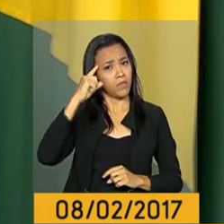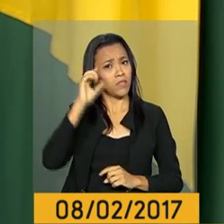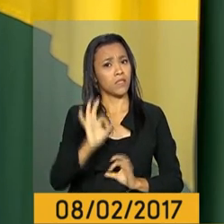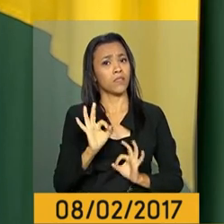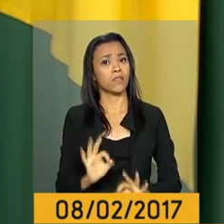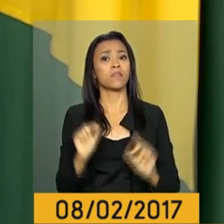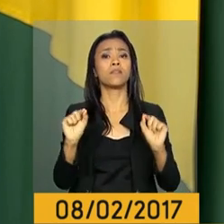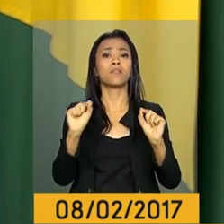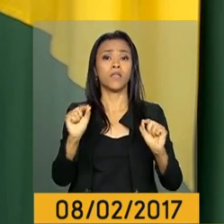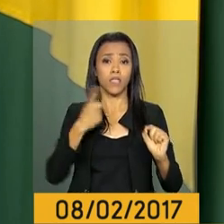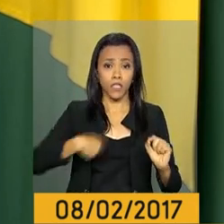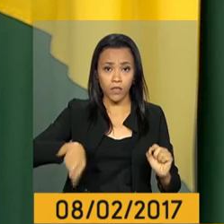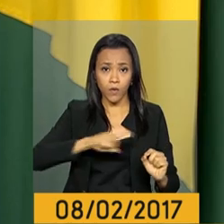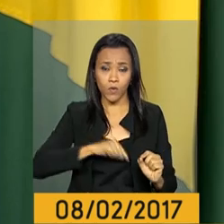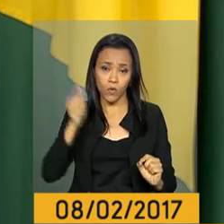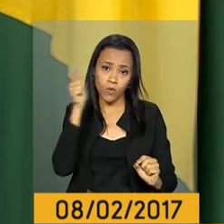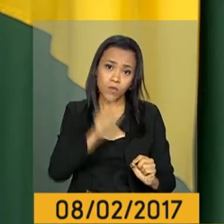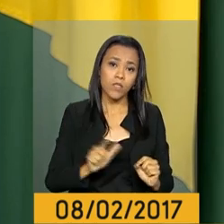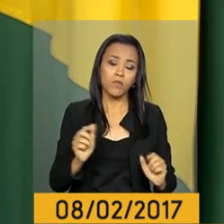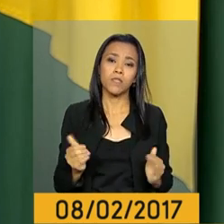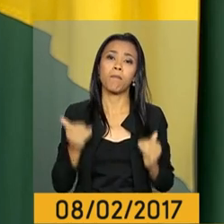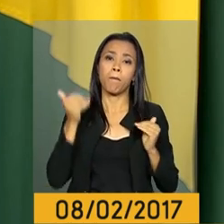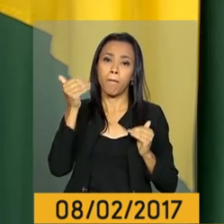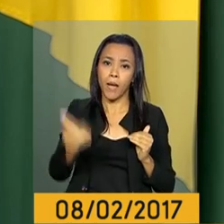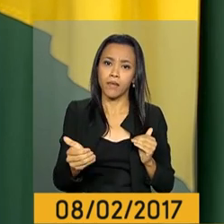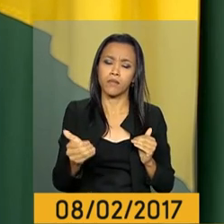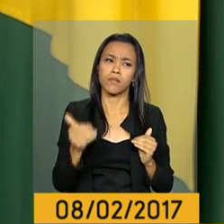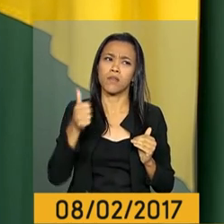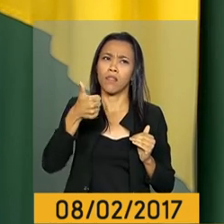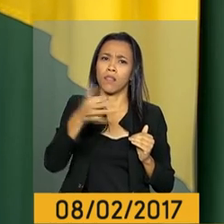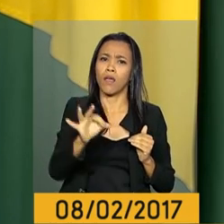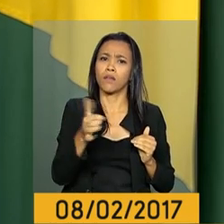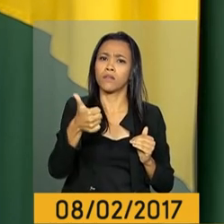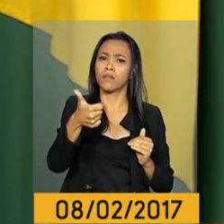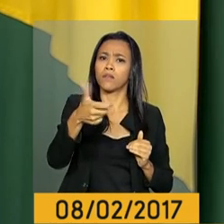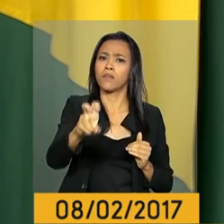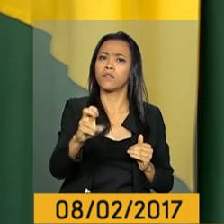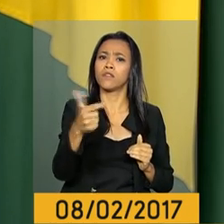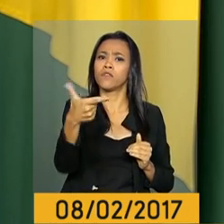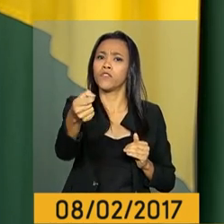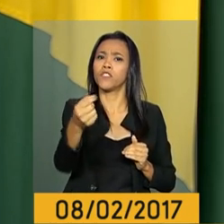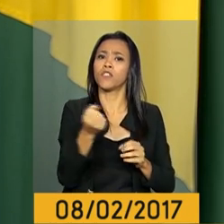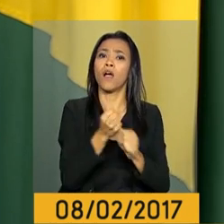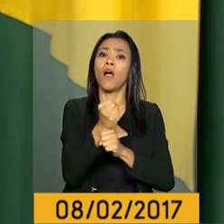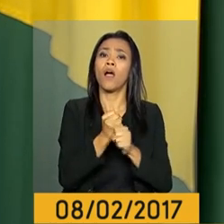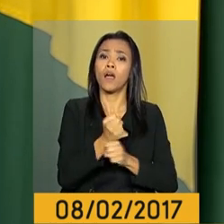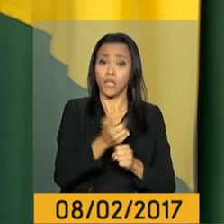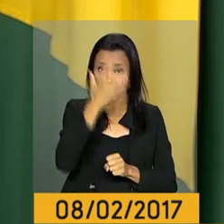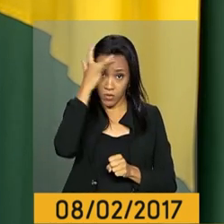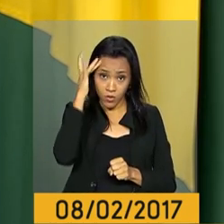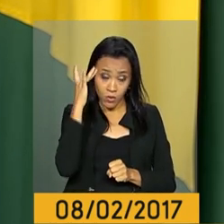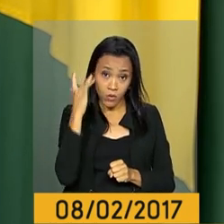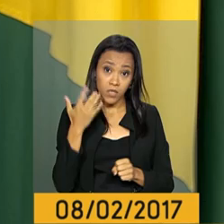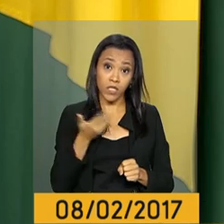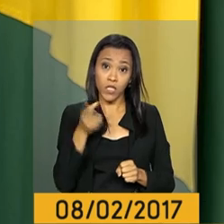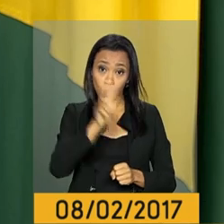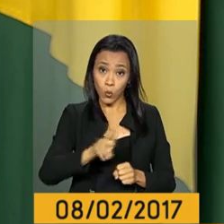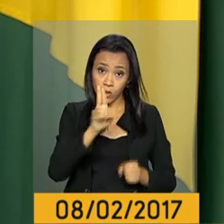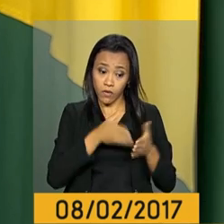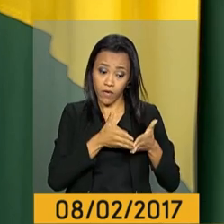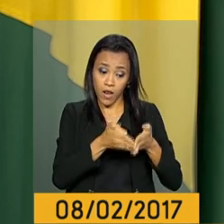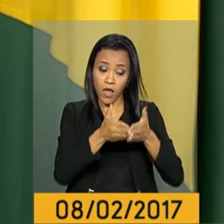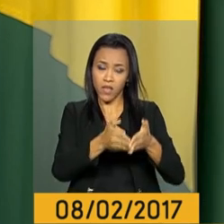possamos dar um passo a mais para que em 10 15 20 anos aqueles que usam lancha possam usar outro